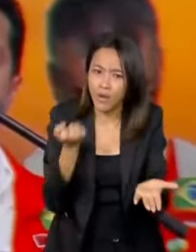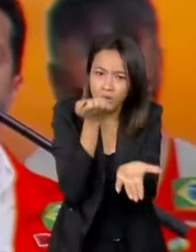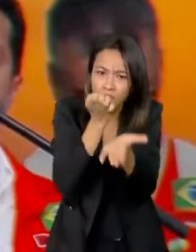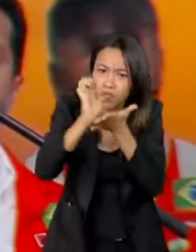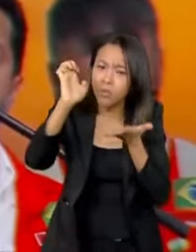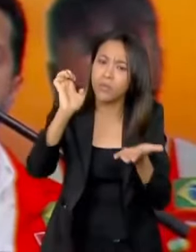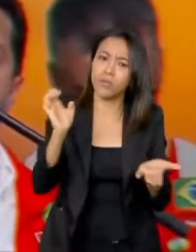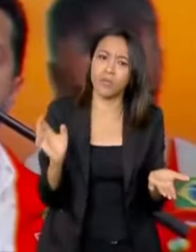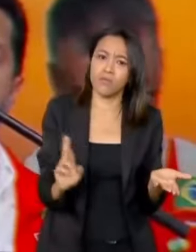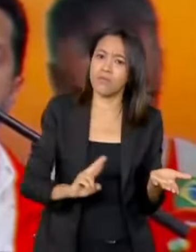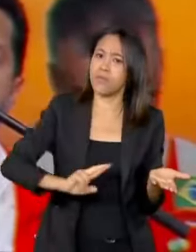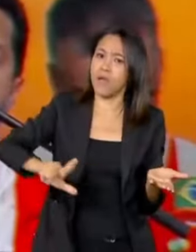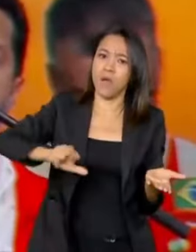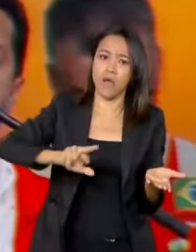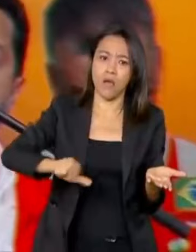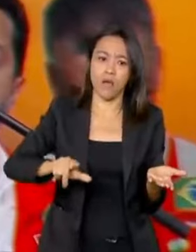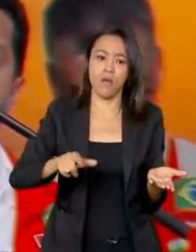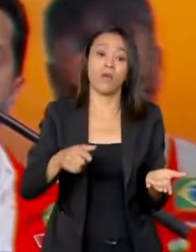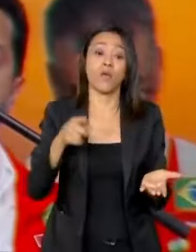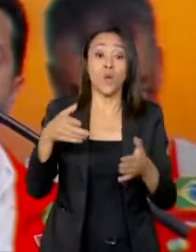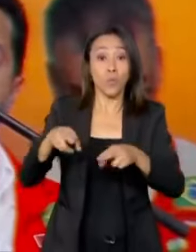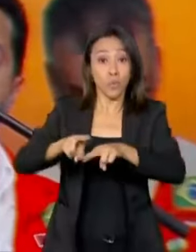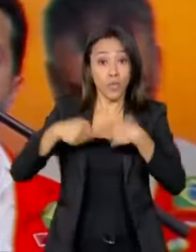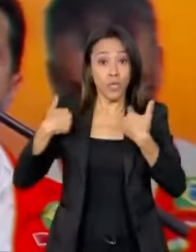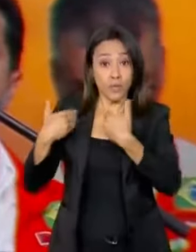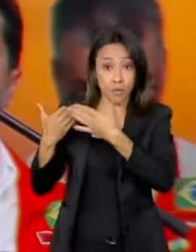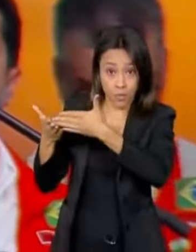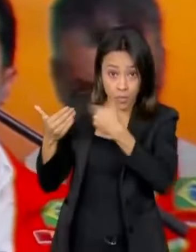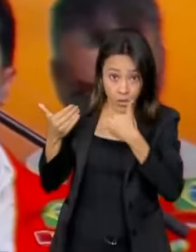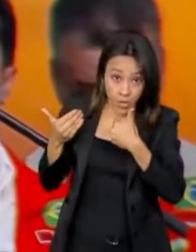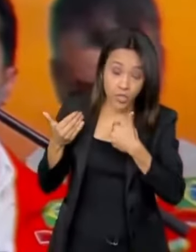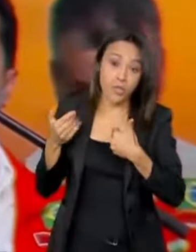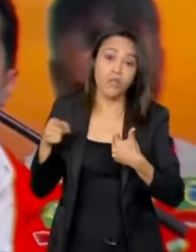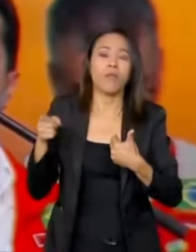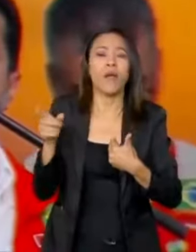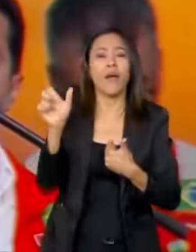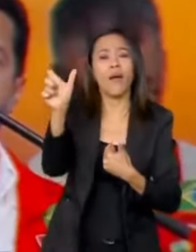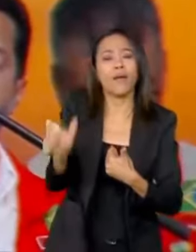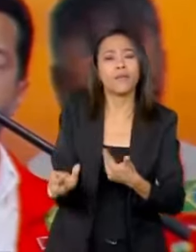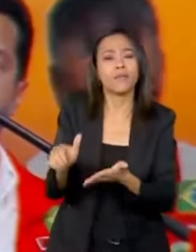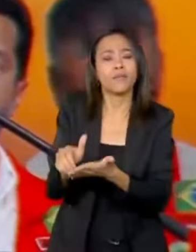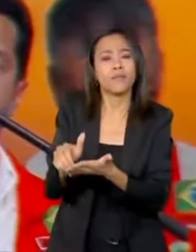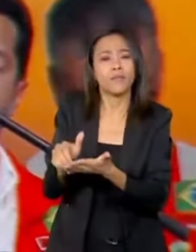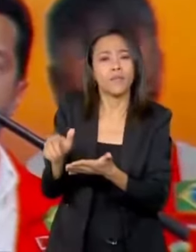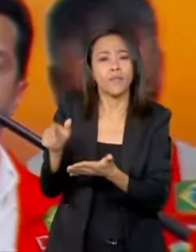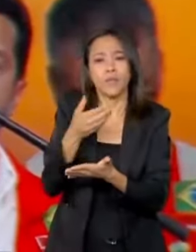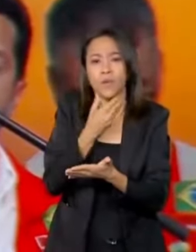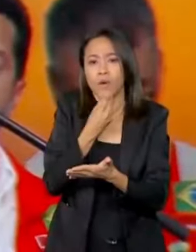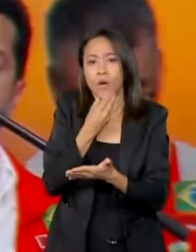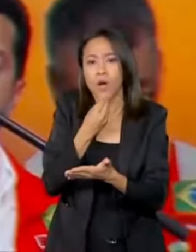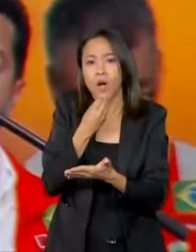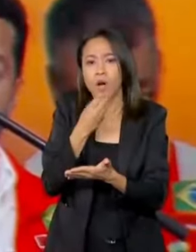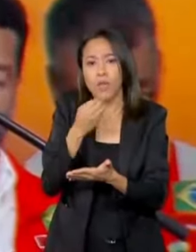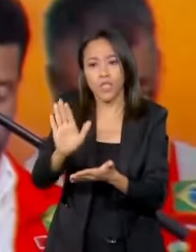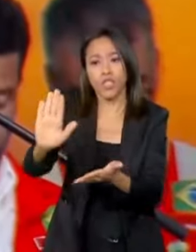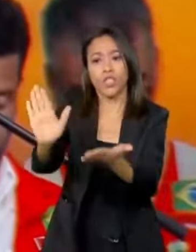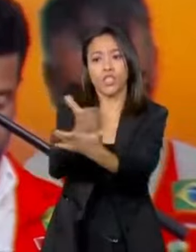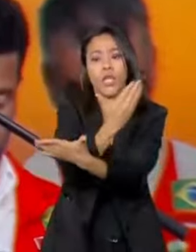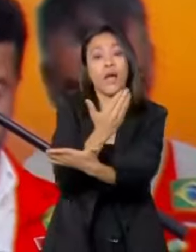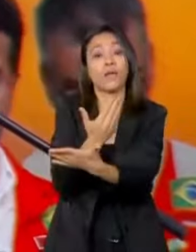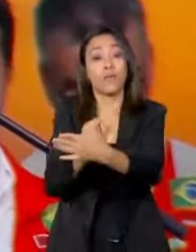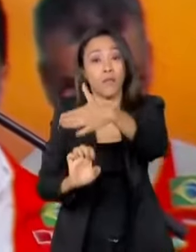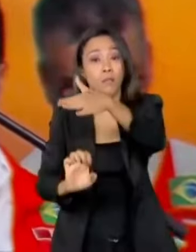que eu pedi para o Lázaro Brandão, na época, tirar o Roger Aiele da presidência da Vale,